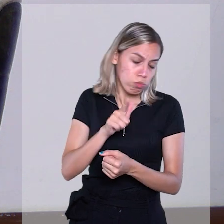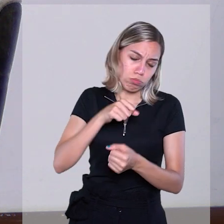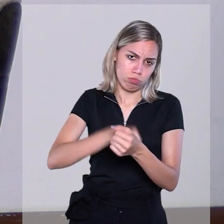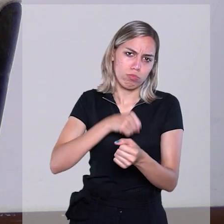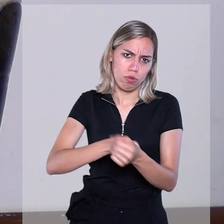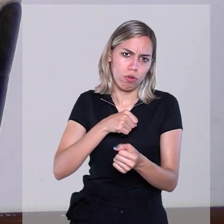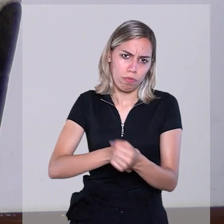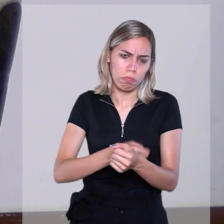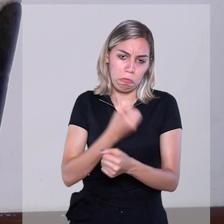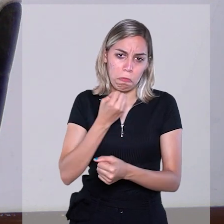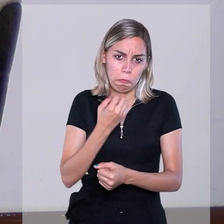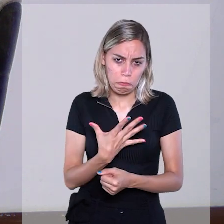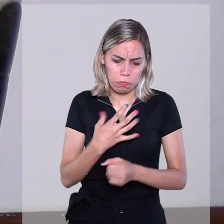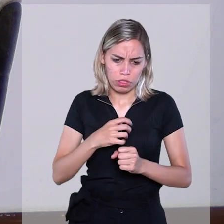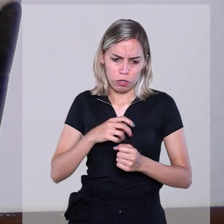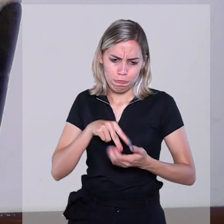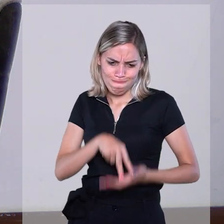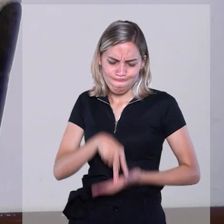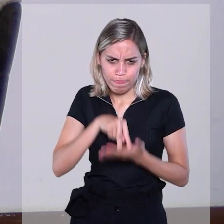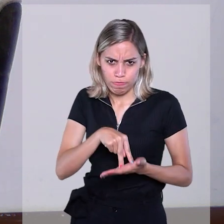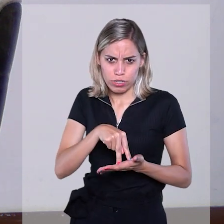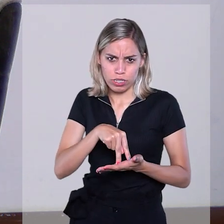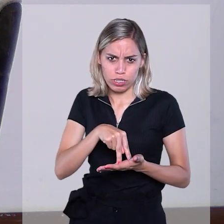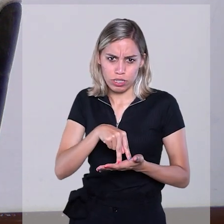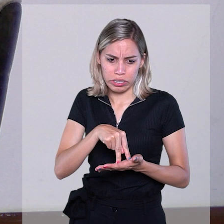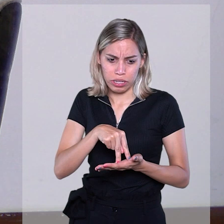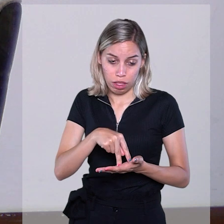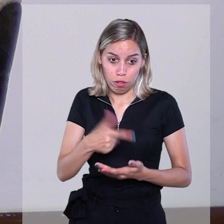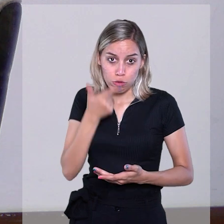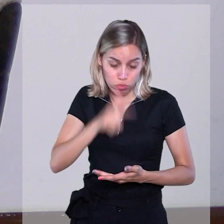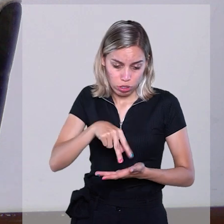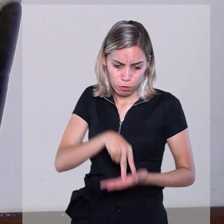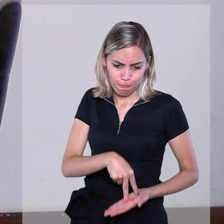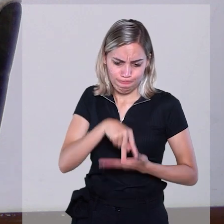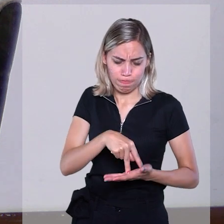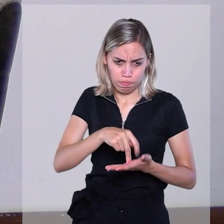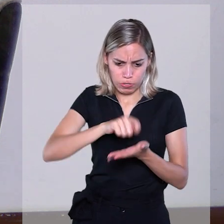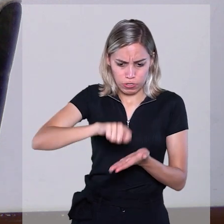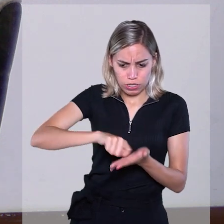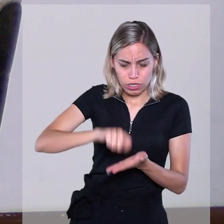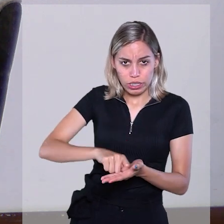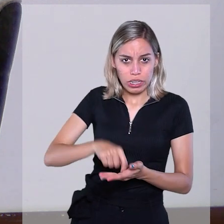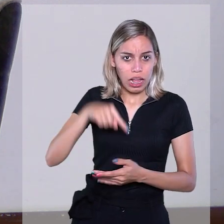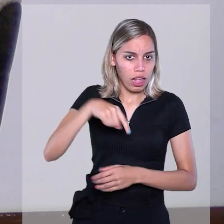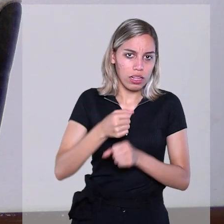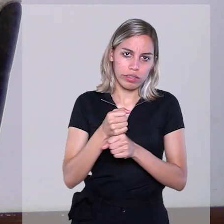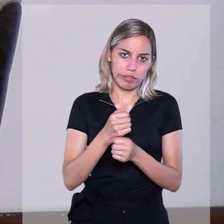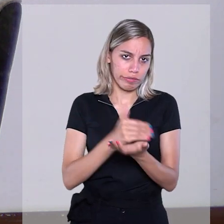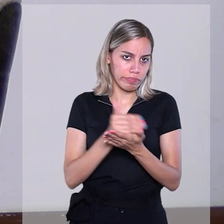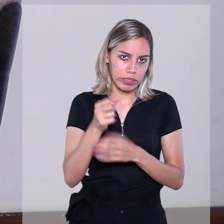firmemente à escrita do livro no primeiro semestre deste ano. Eu trabalhei muito até então